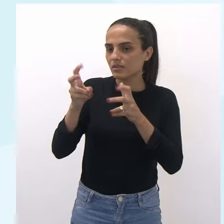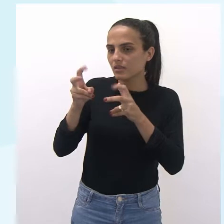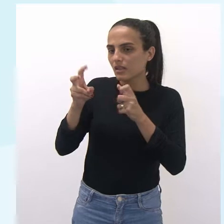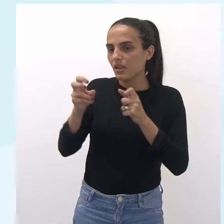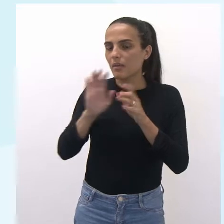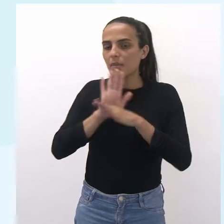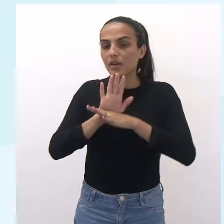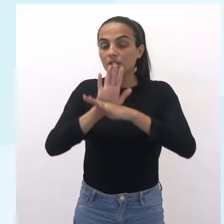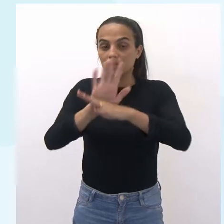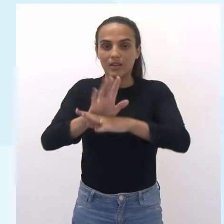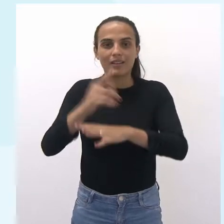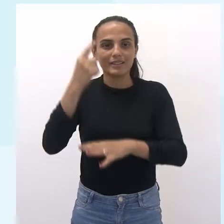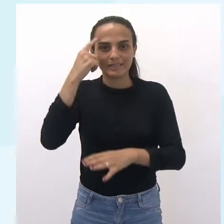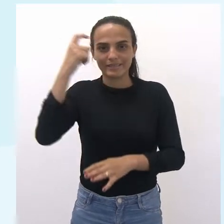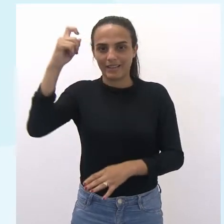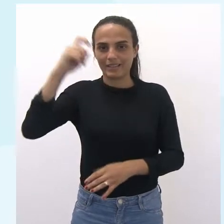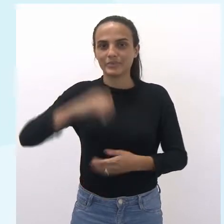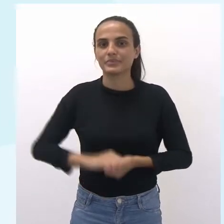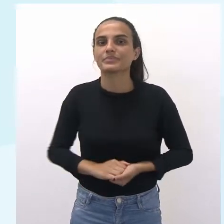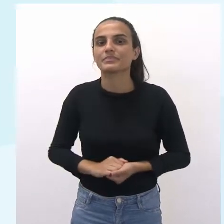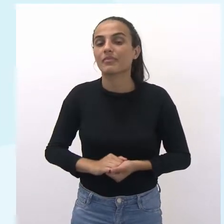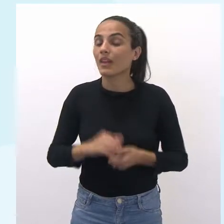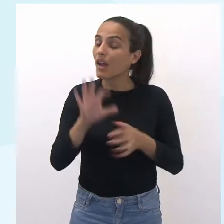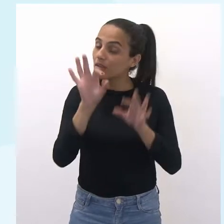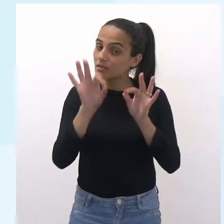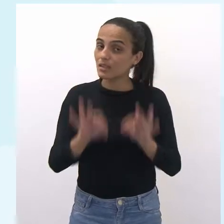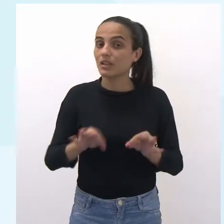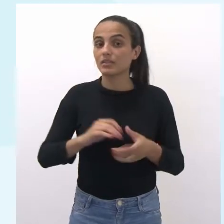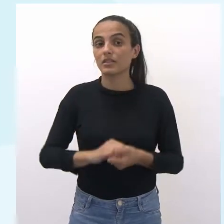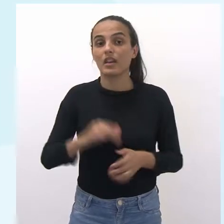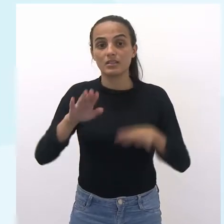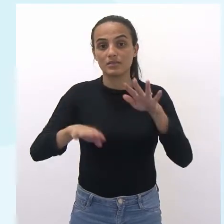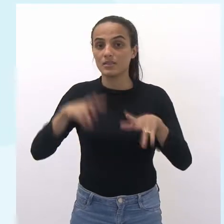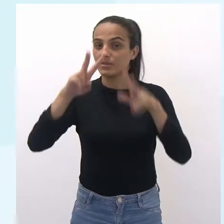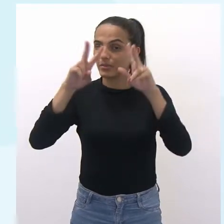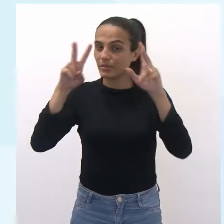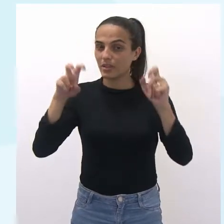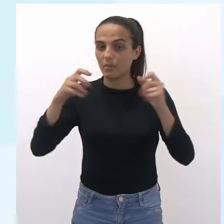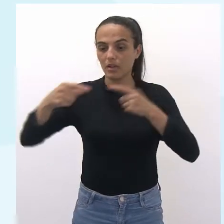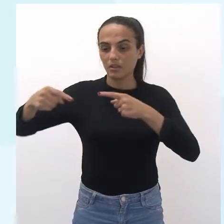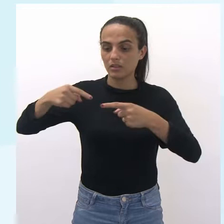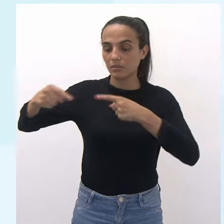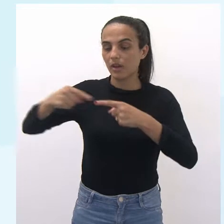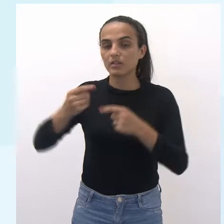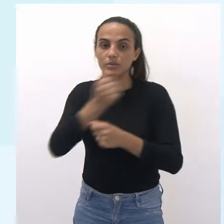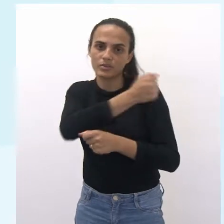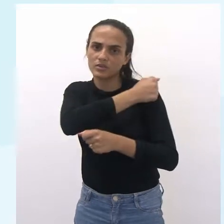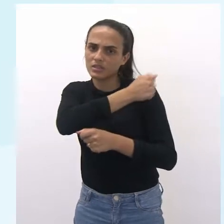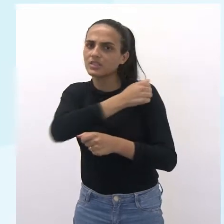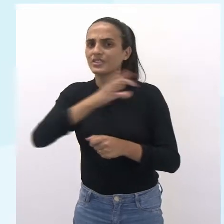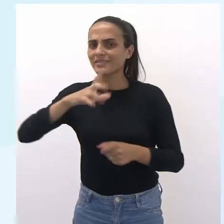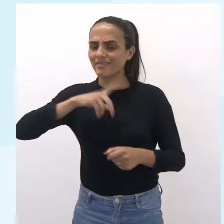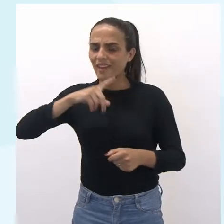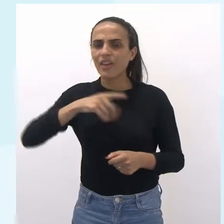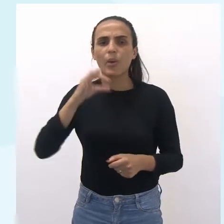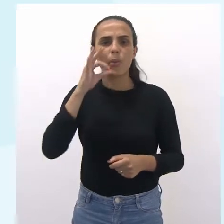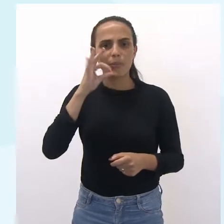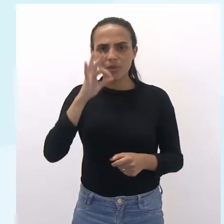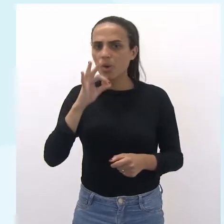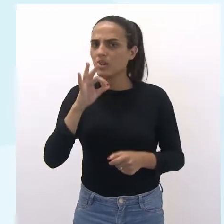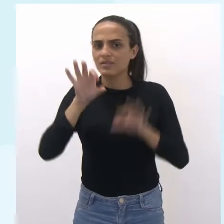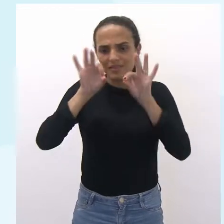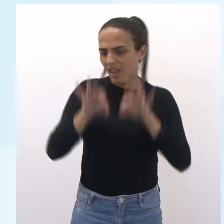ideia. Logicamente, quando você coloca o assunto em debate, os estudantes têm opiniões